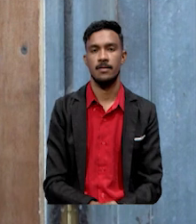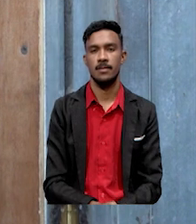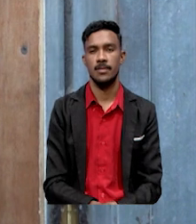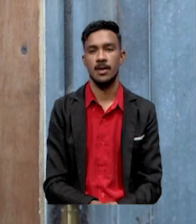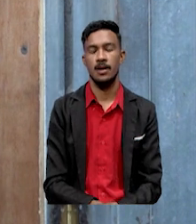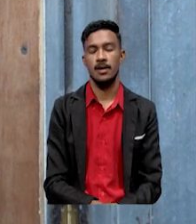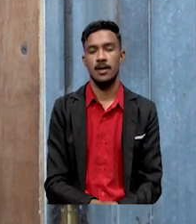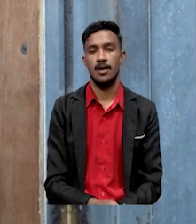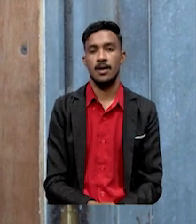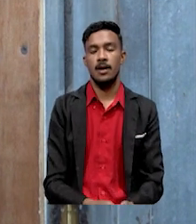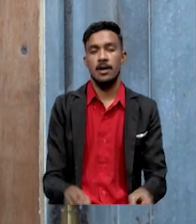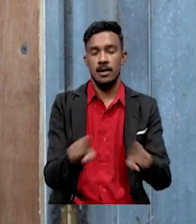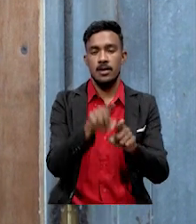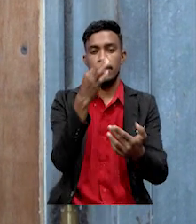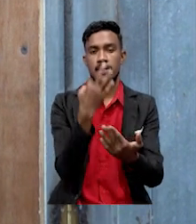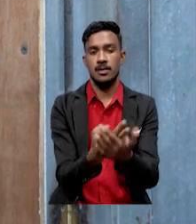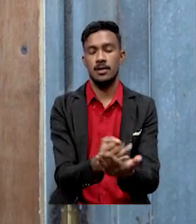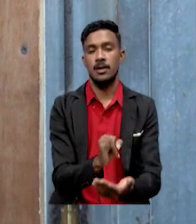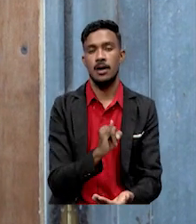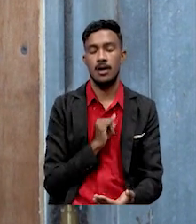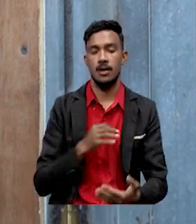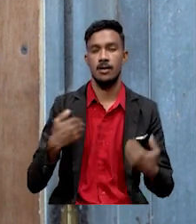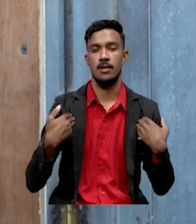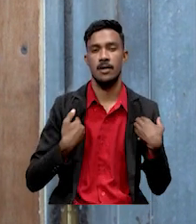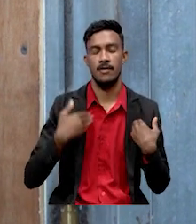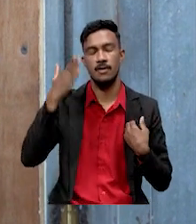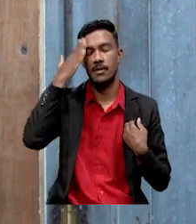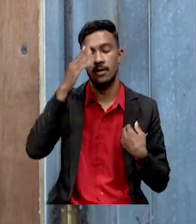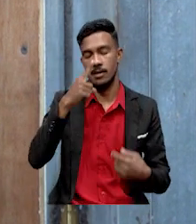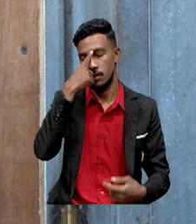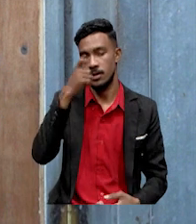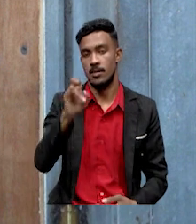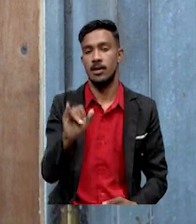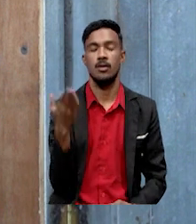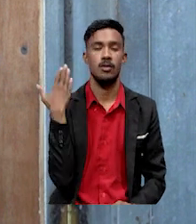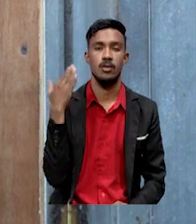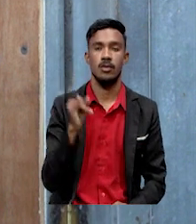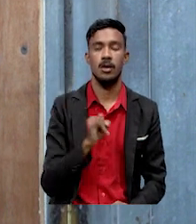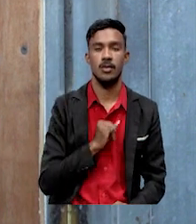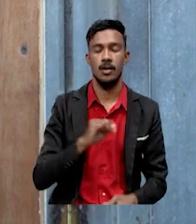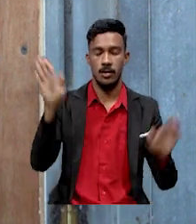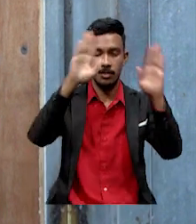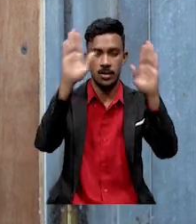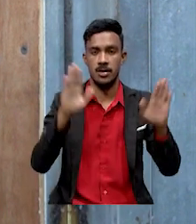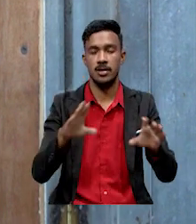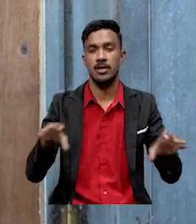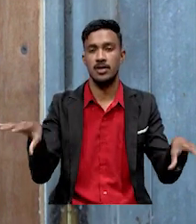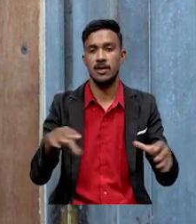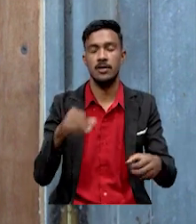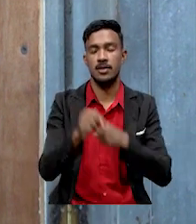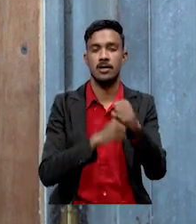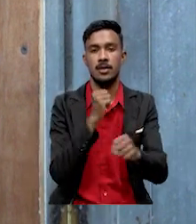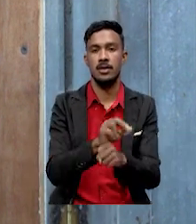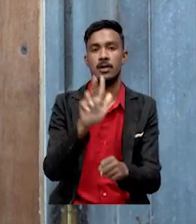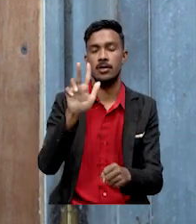finanças nian nemos hau ia conhecimento tamba ulu hau ia isa Brasil hau servisu durante tinantolo. Hau